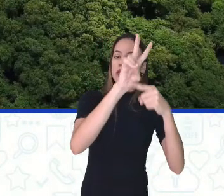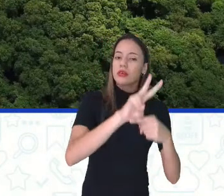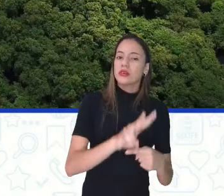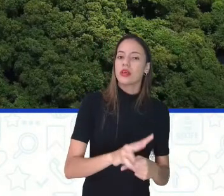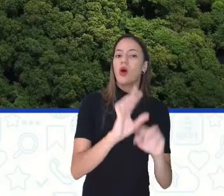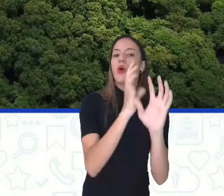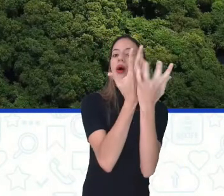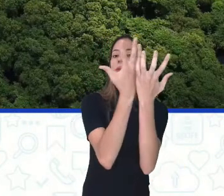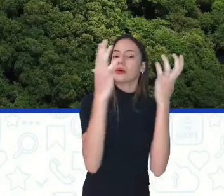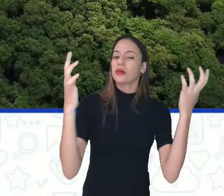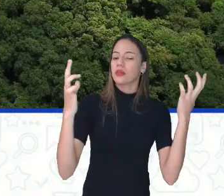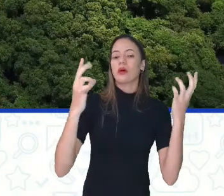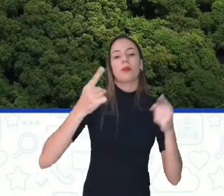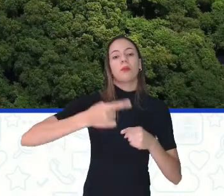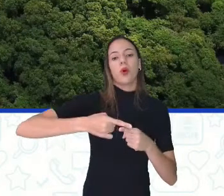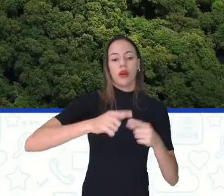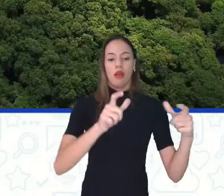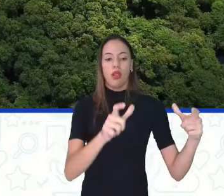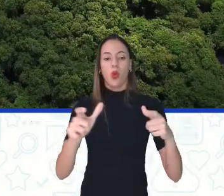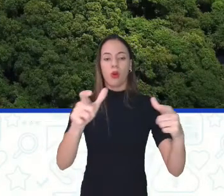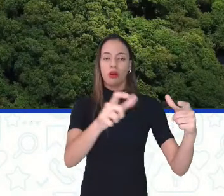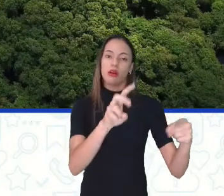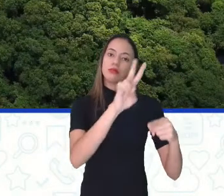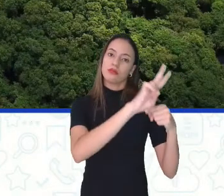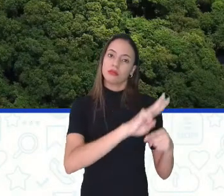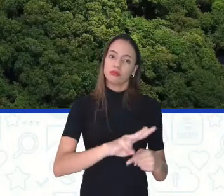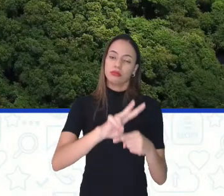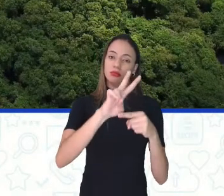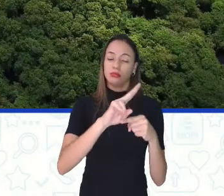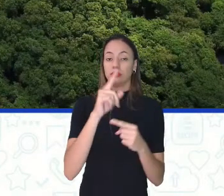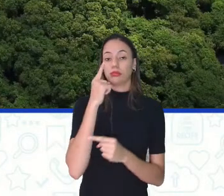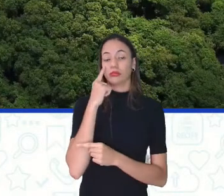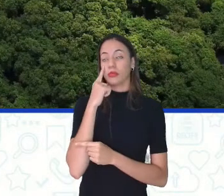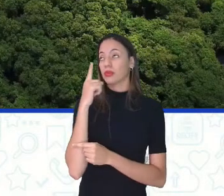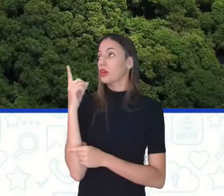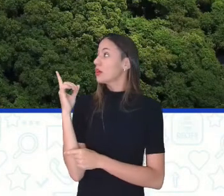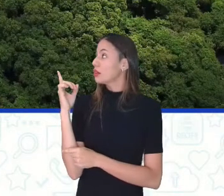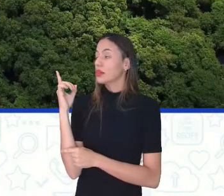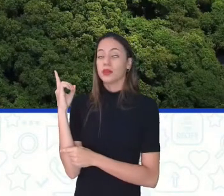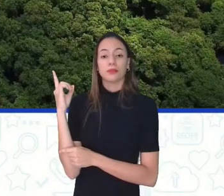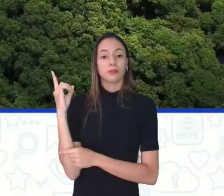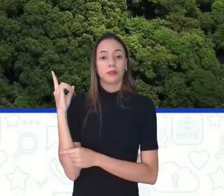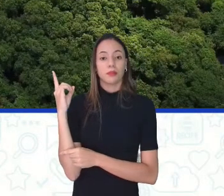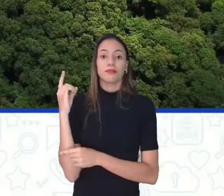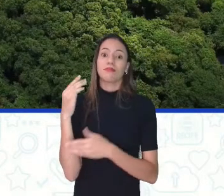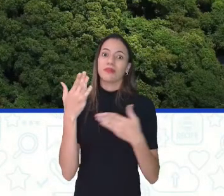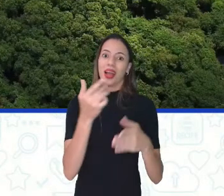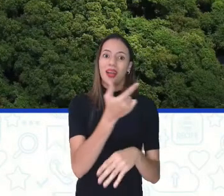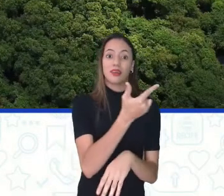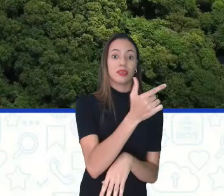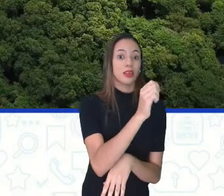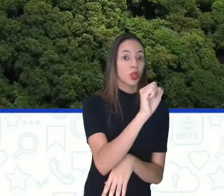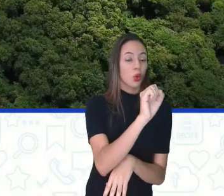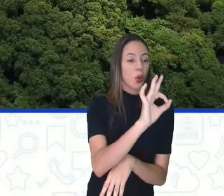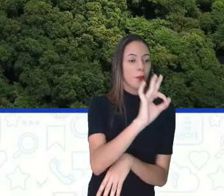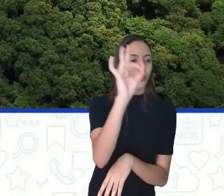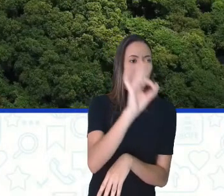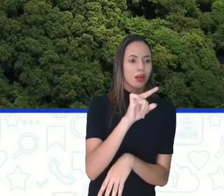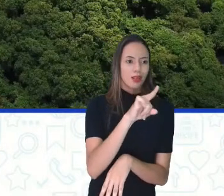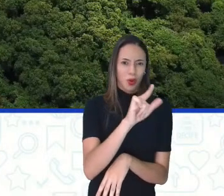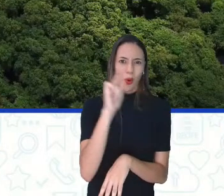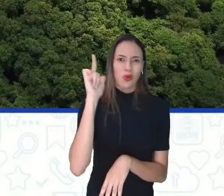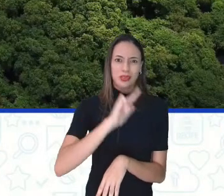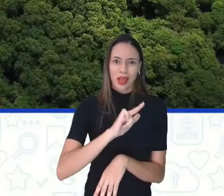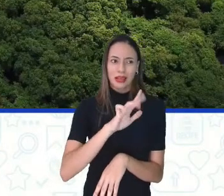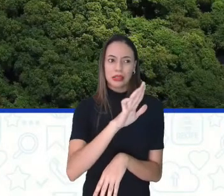ambiental por conta das unidades de conservação, né? Mas, gente, desses 28%, será que consegue mesmo,